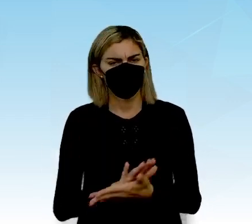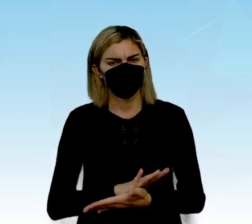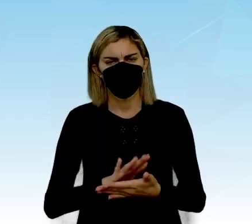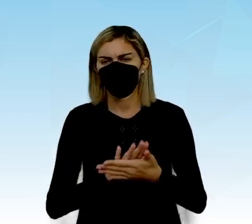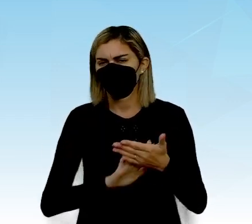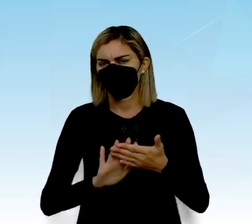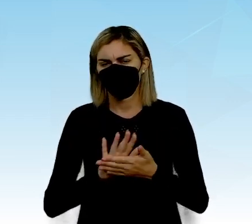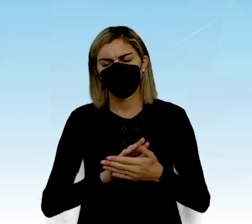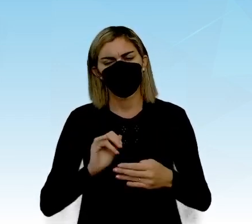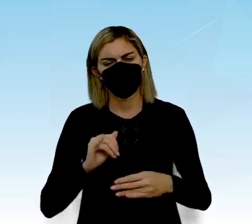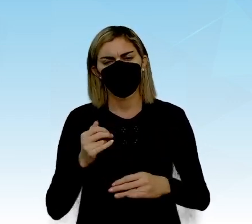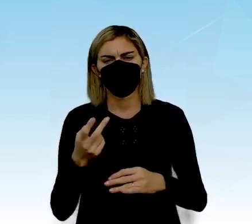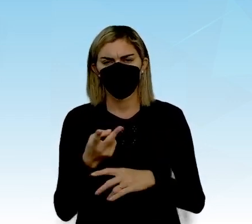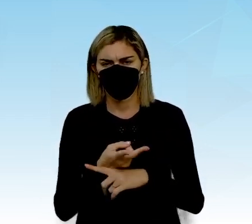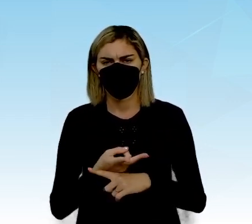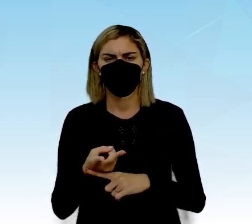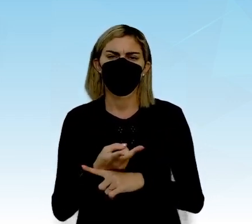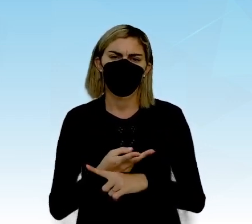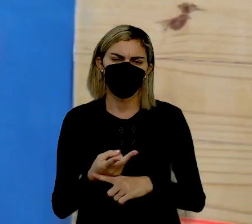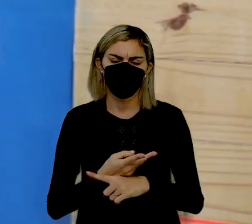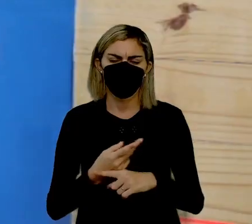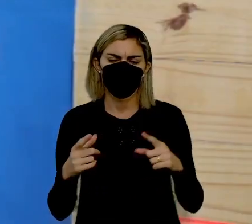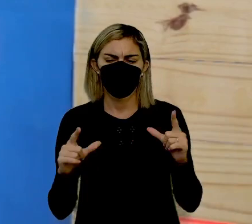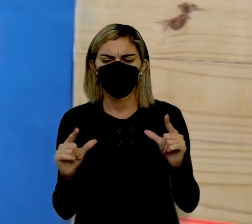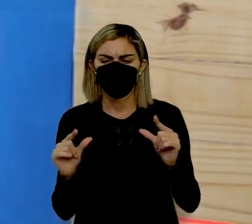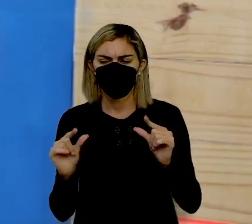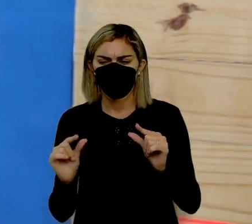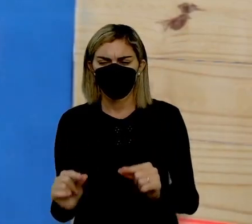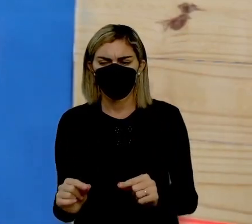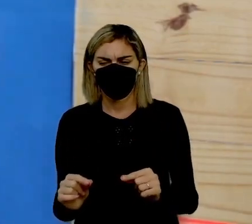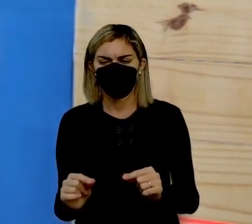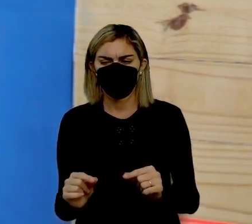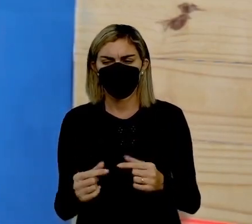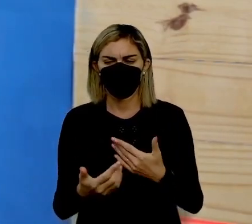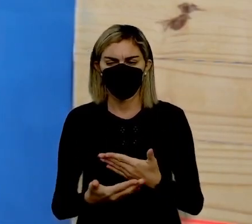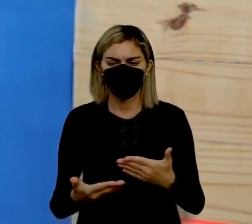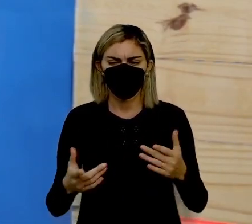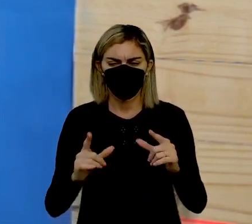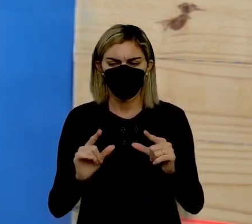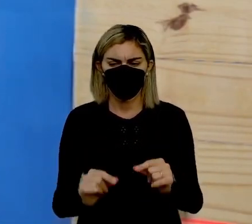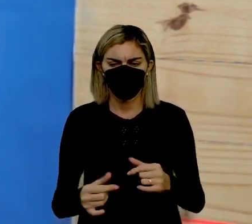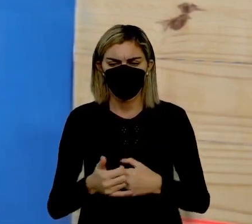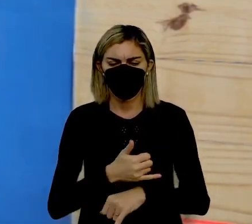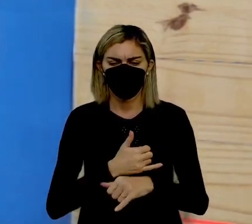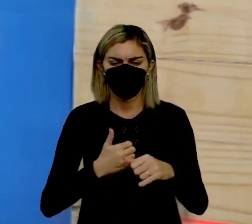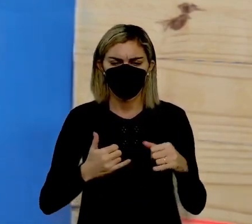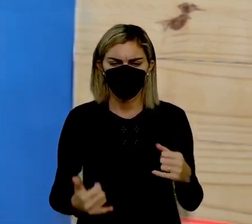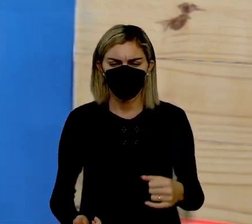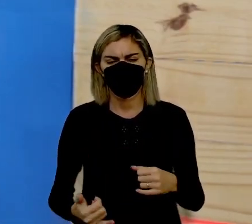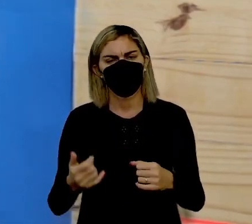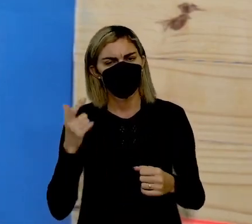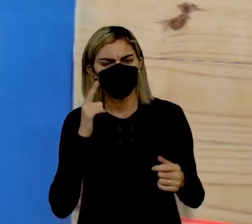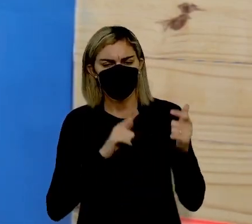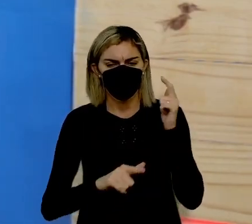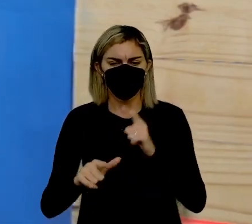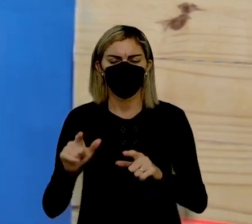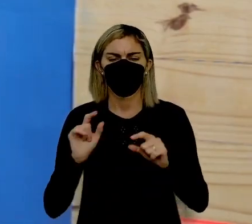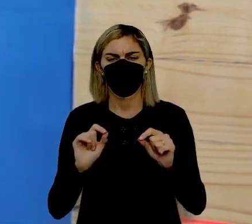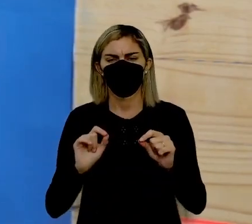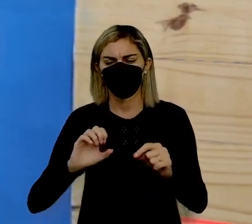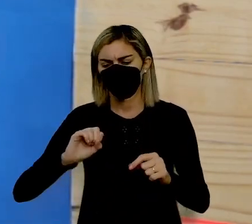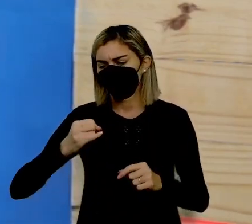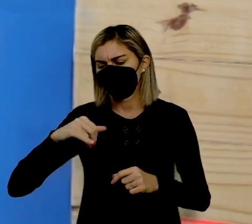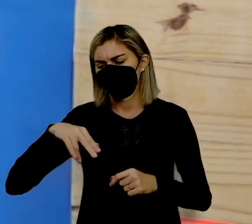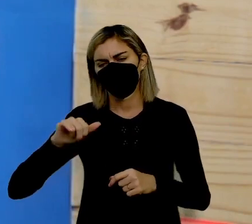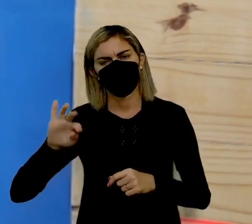vai em busca do potencial menor, ele vai reduzindo a energia potencial e ganhando o que com isso? Cinética,